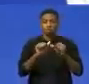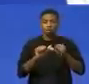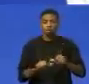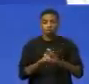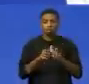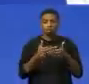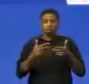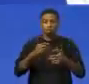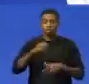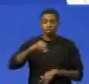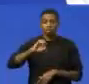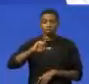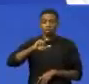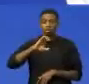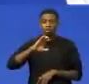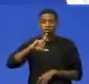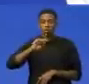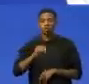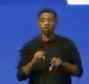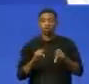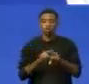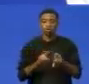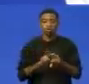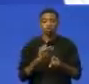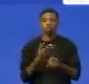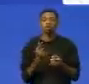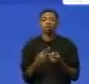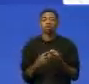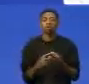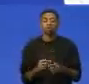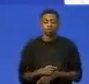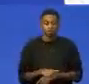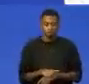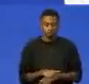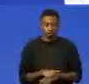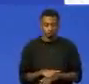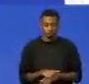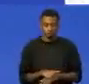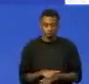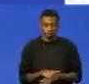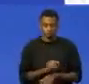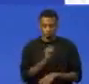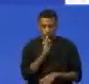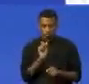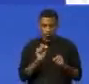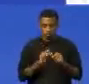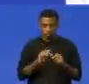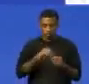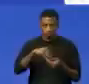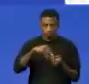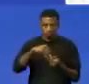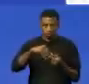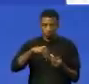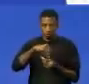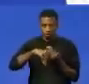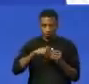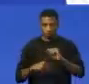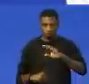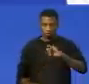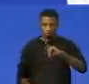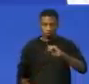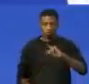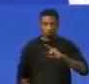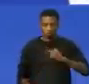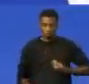das moléculas de vapor d'água pelos núcleos ocorre por qual motivo? Bom, na reação base com ácido que você